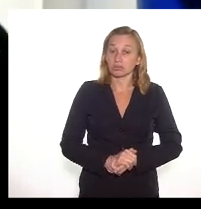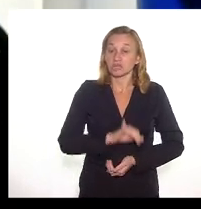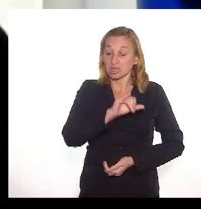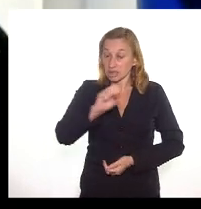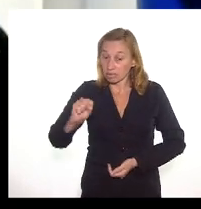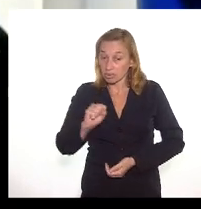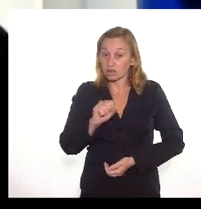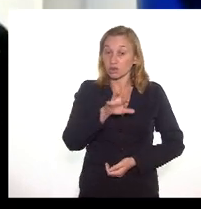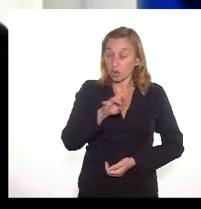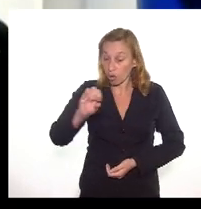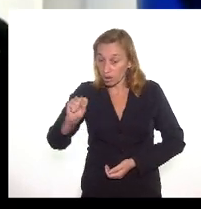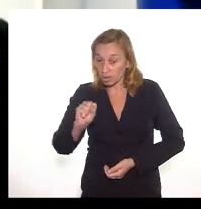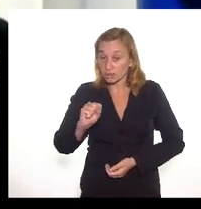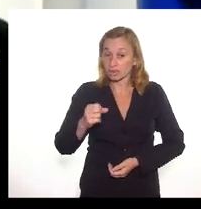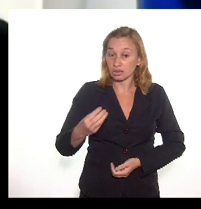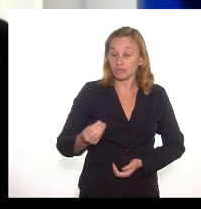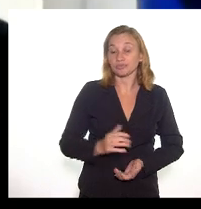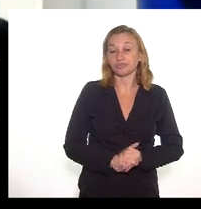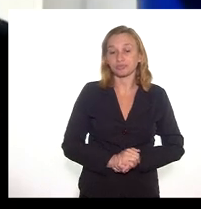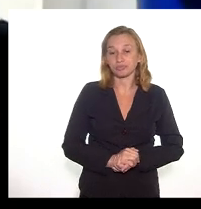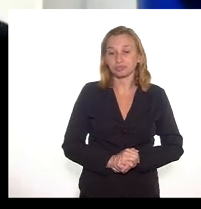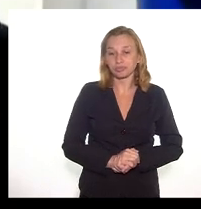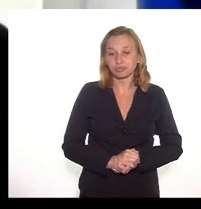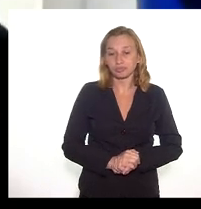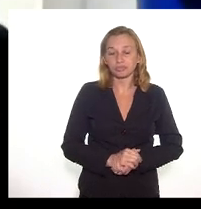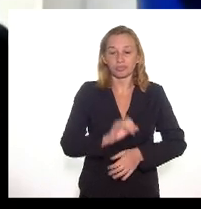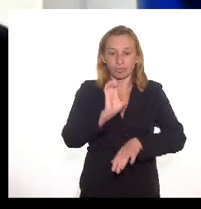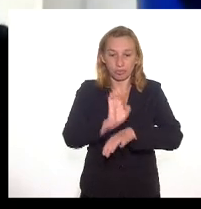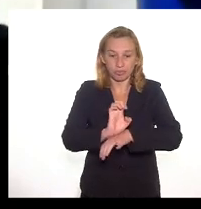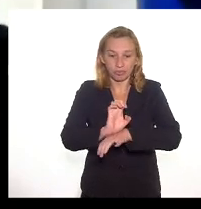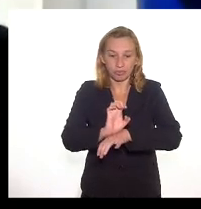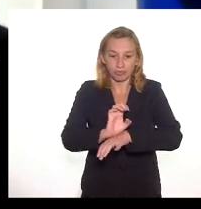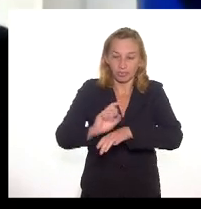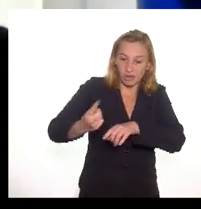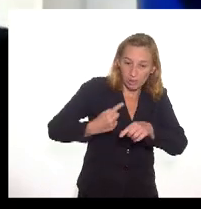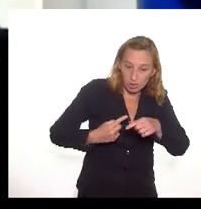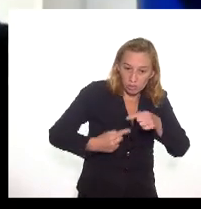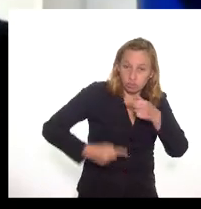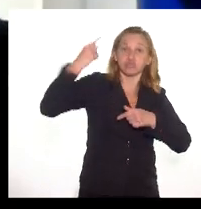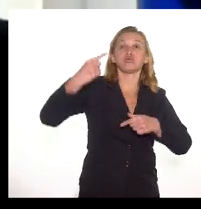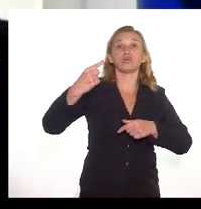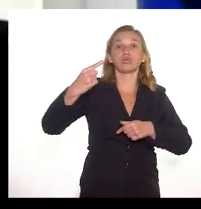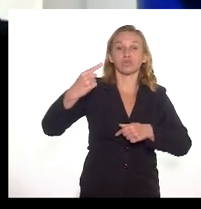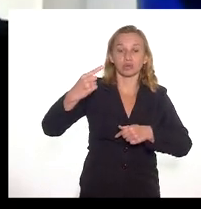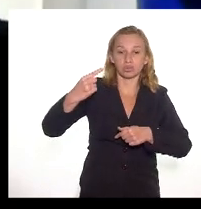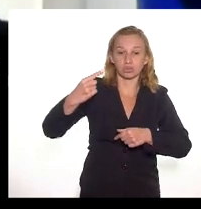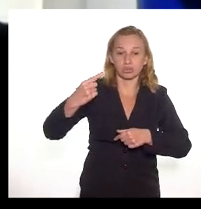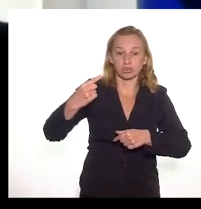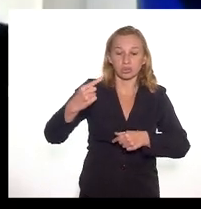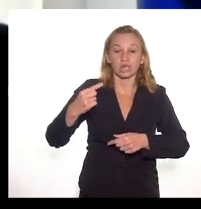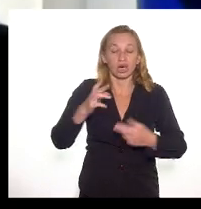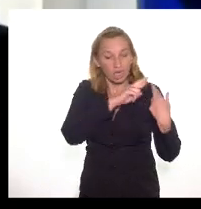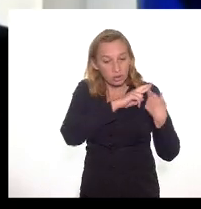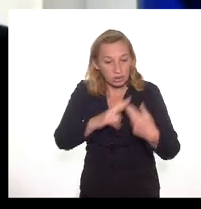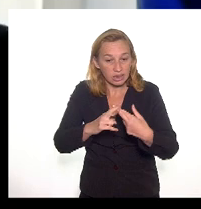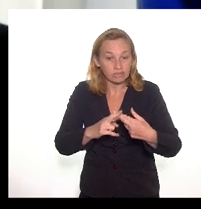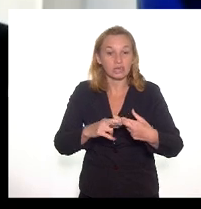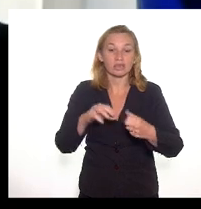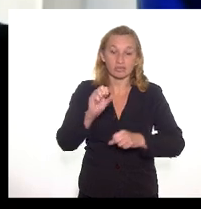ICMS, royalties de participação. Então, o Estado vai voar, a meu ver, tem que ter muita